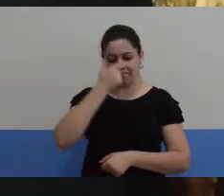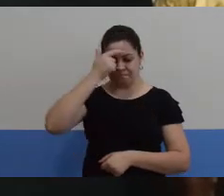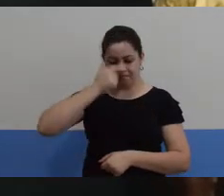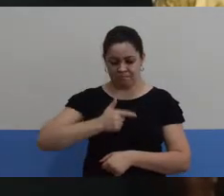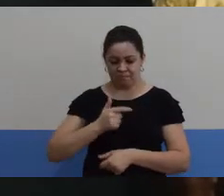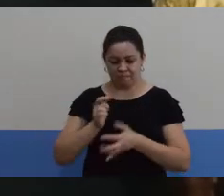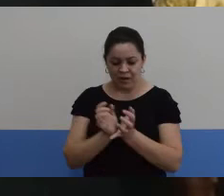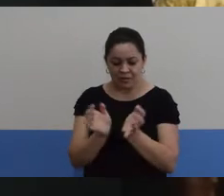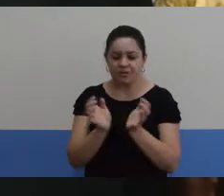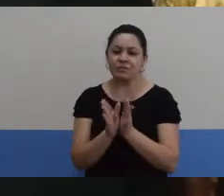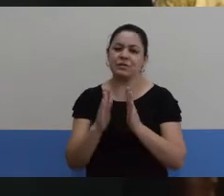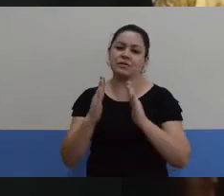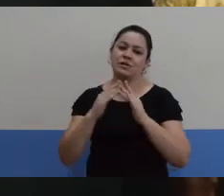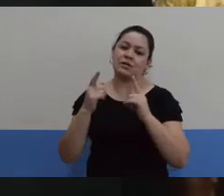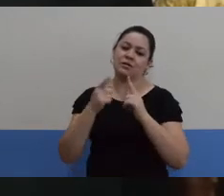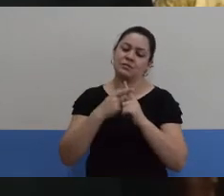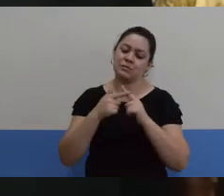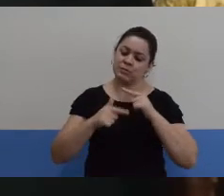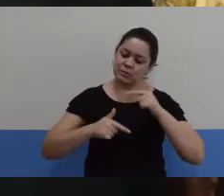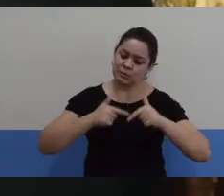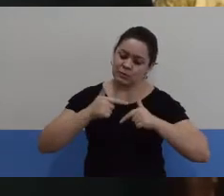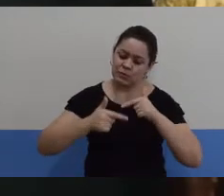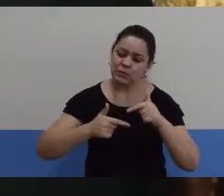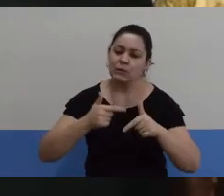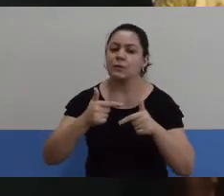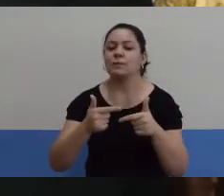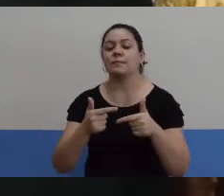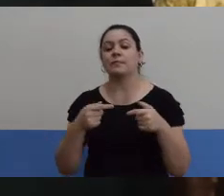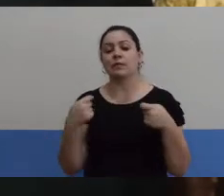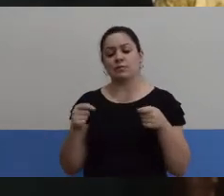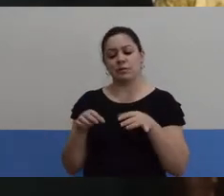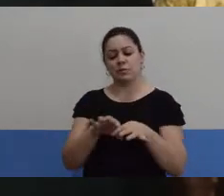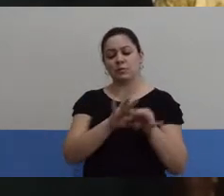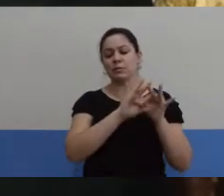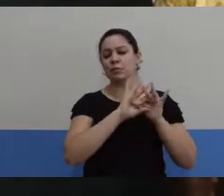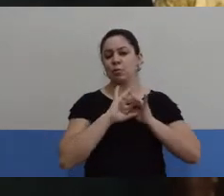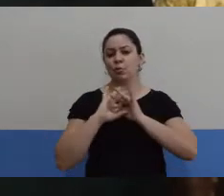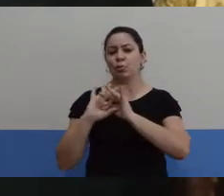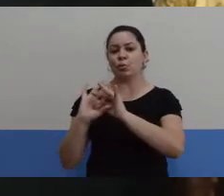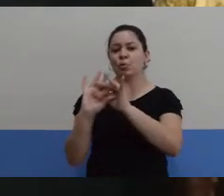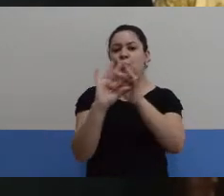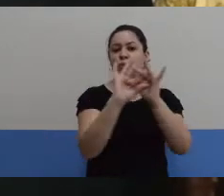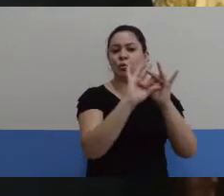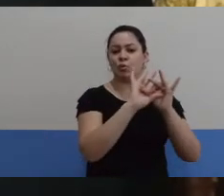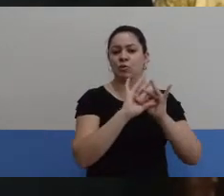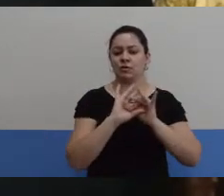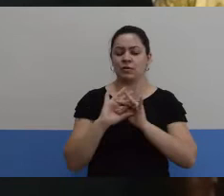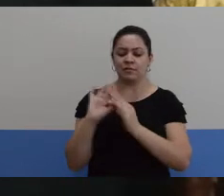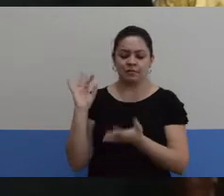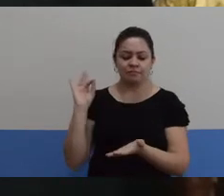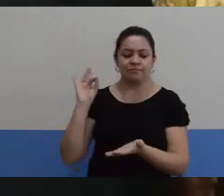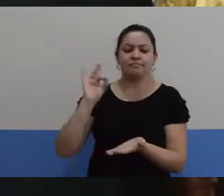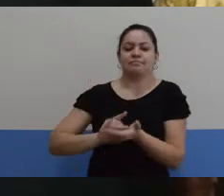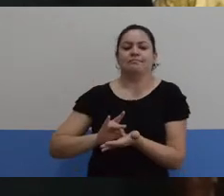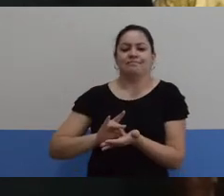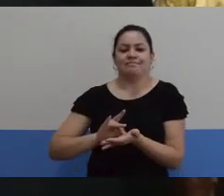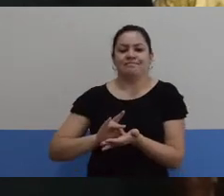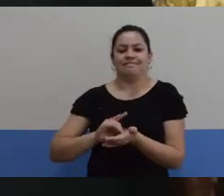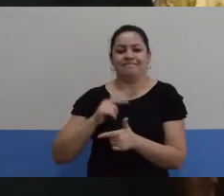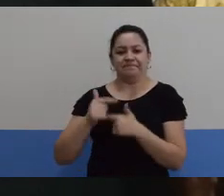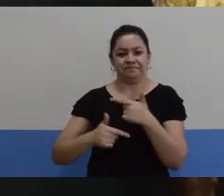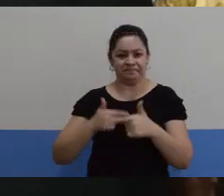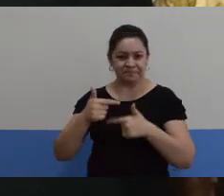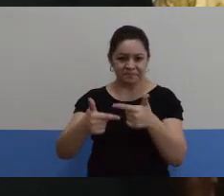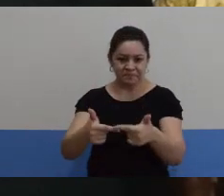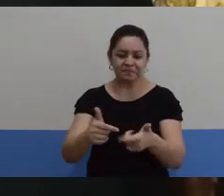da igreja. Nós precisamos nos unir, nos dar as mãos e aí fazer acontecer esse trabalho.